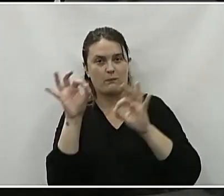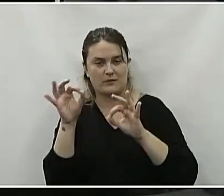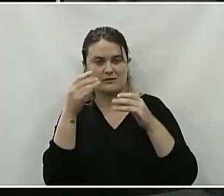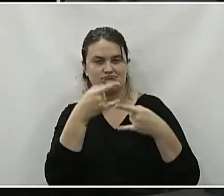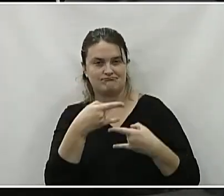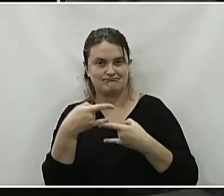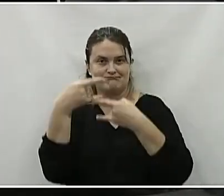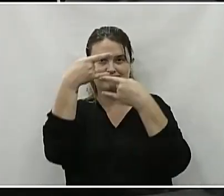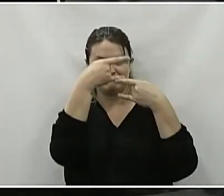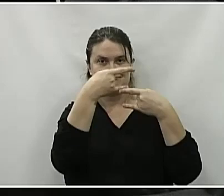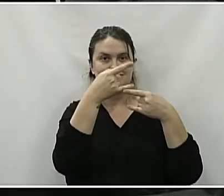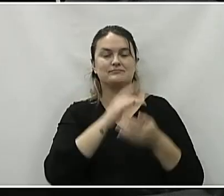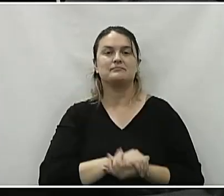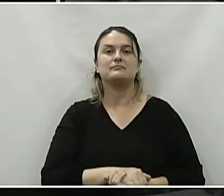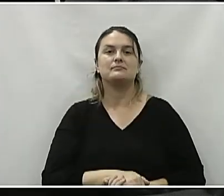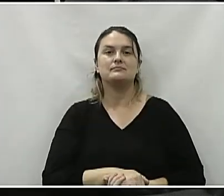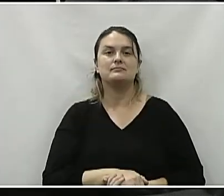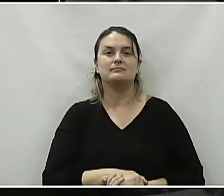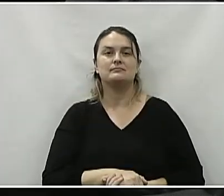casa.